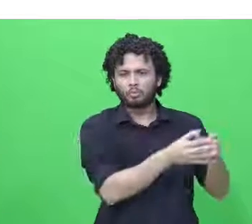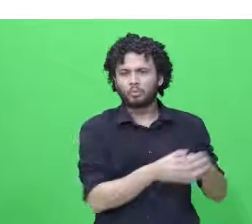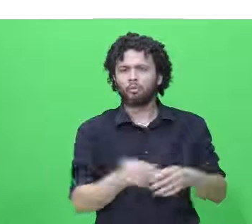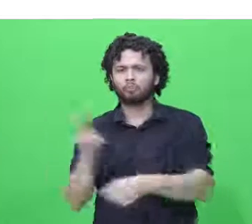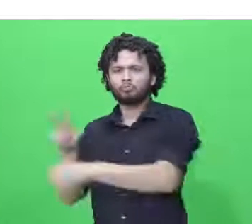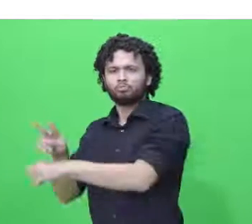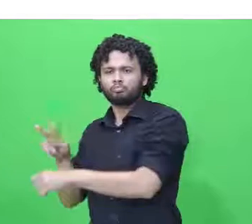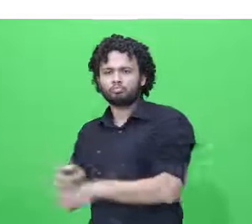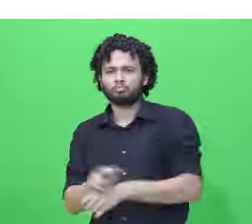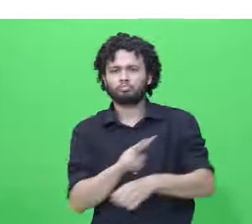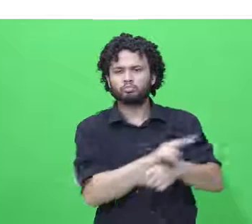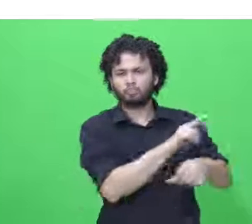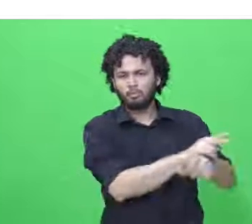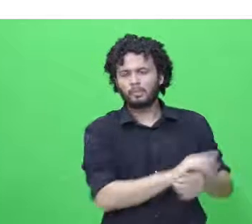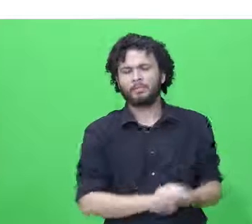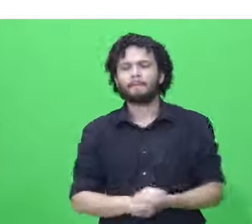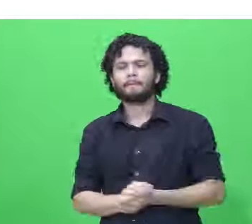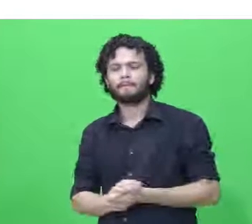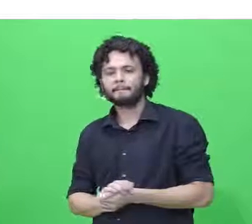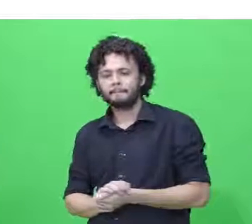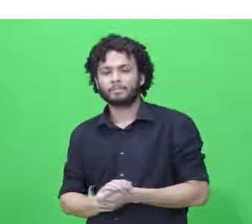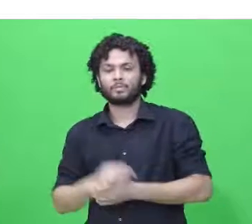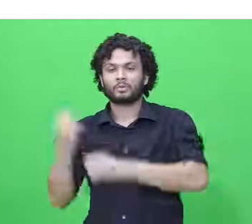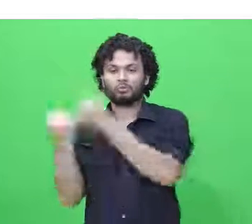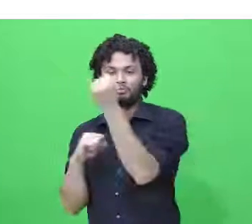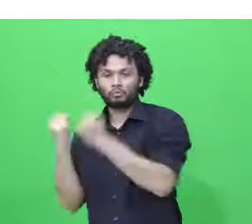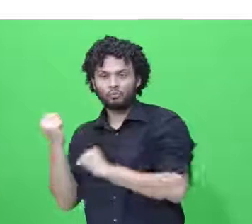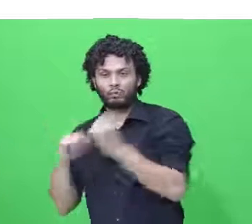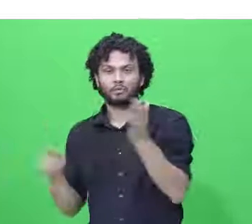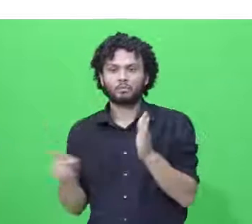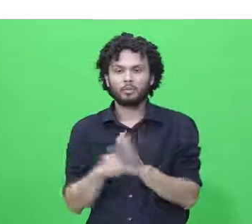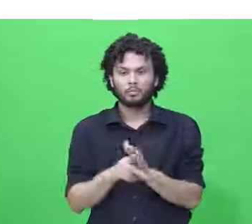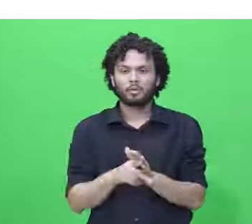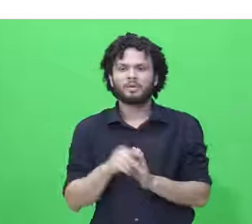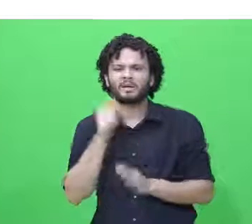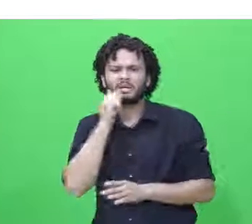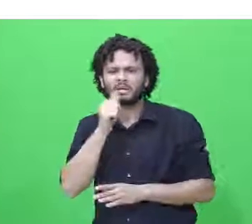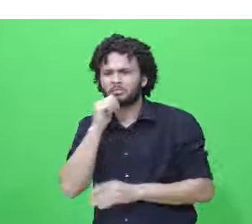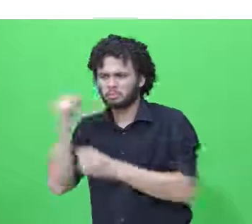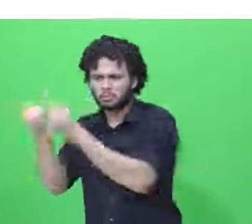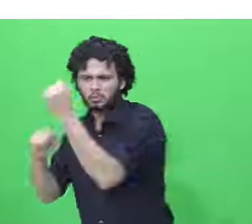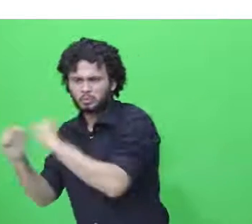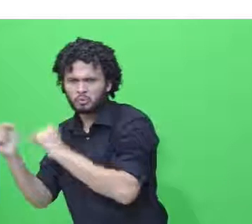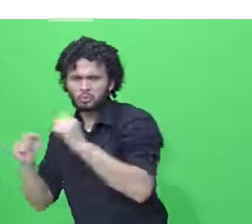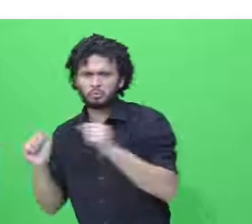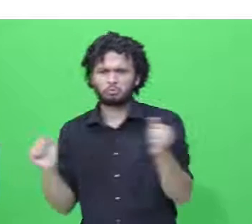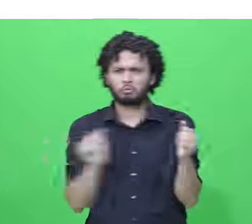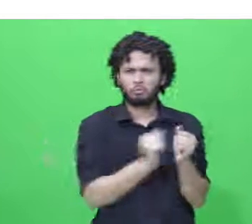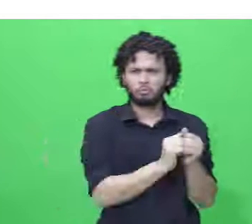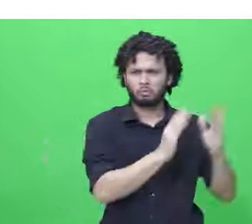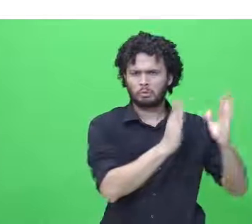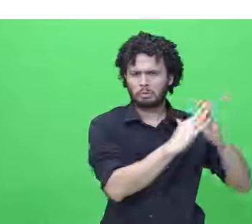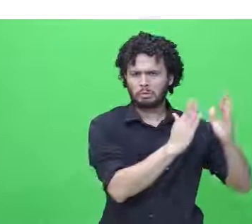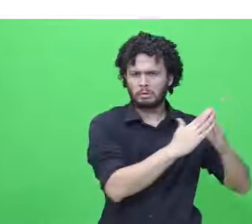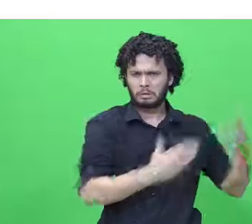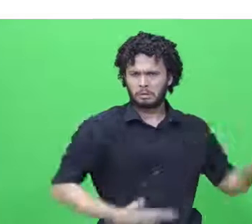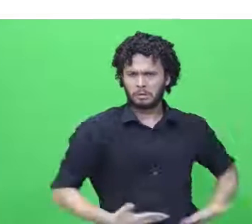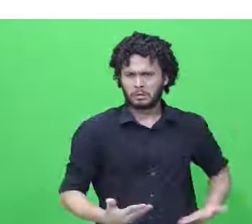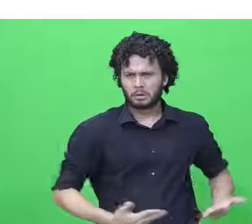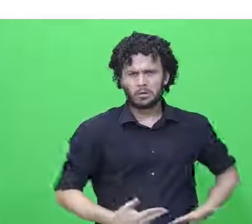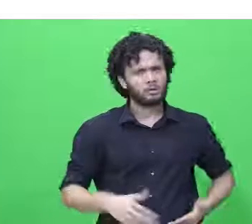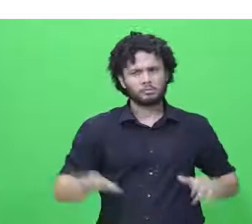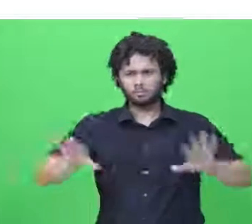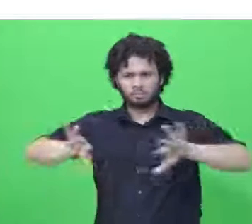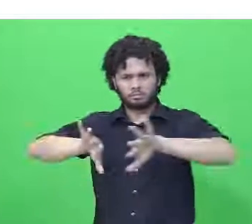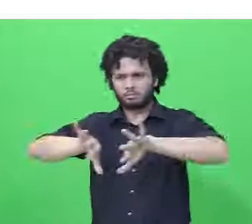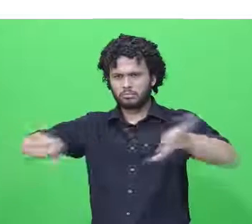né, patronato de indústrias com de domésticas. Não pode. Cada um, então, tem o seu sindicato